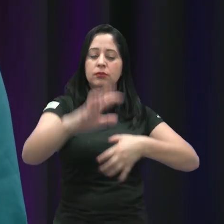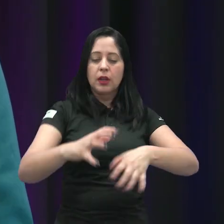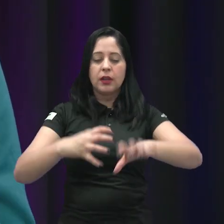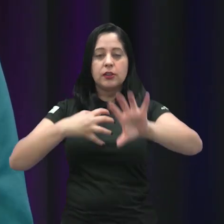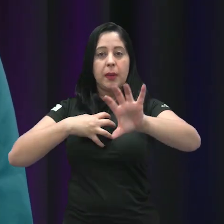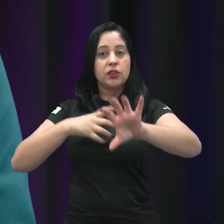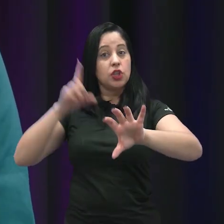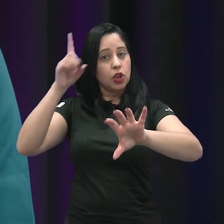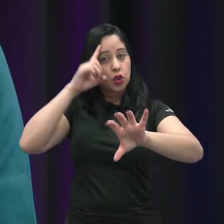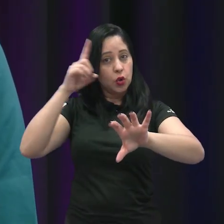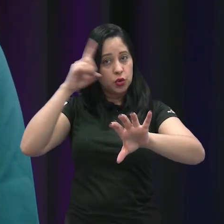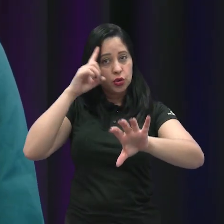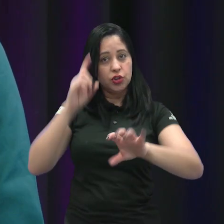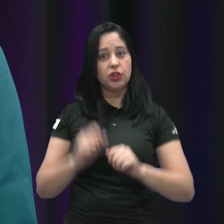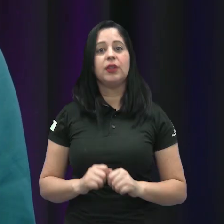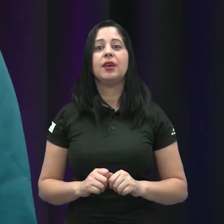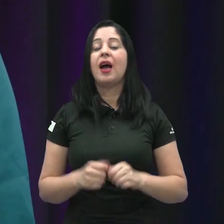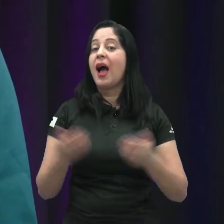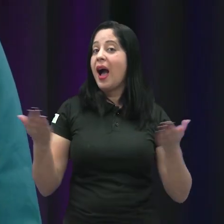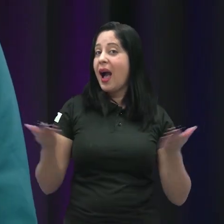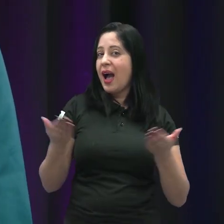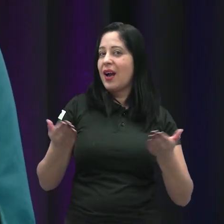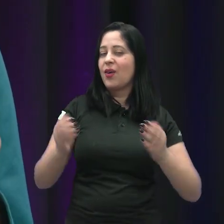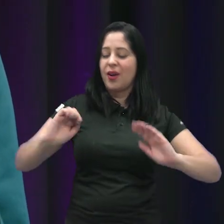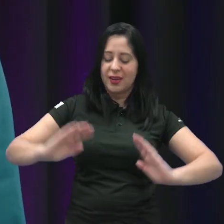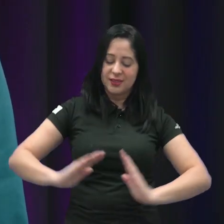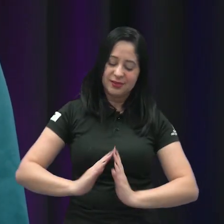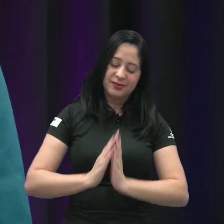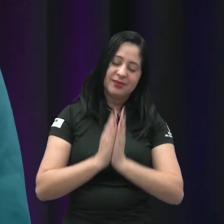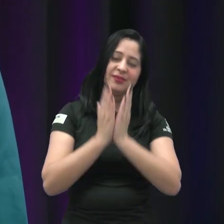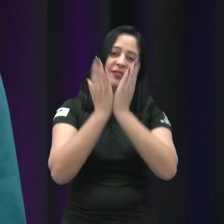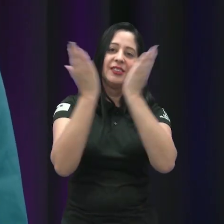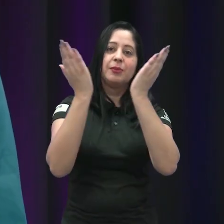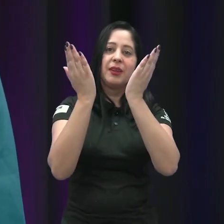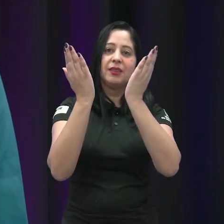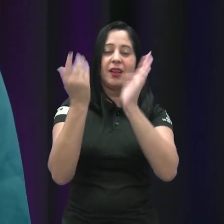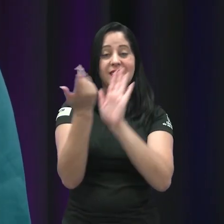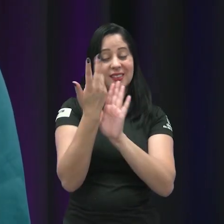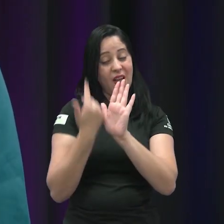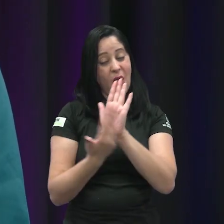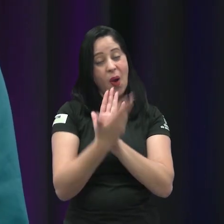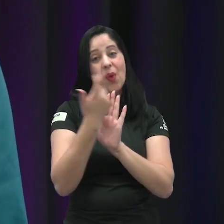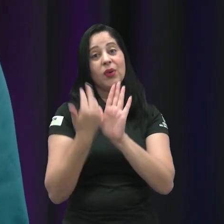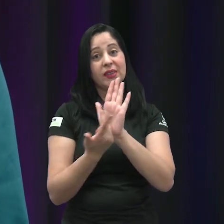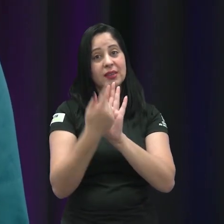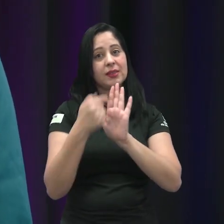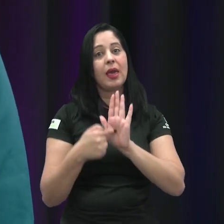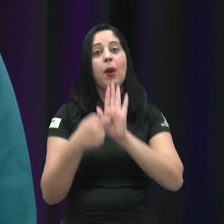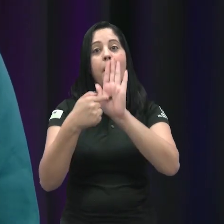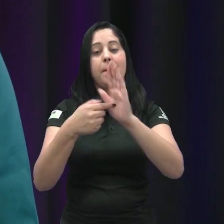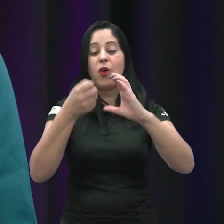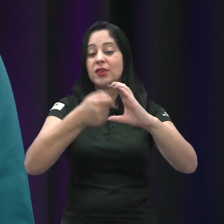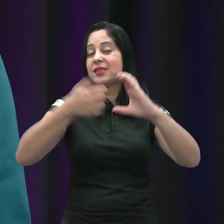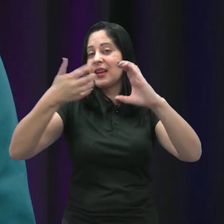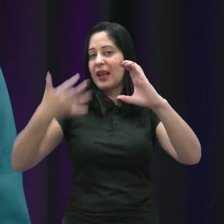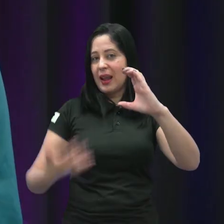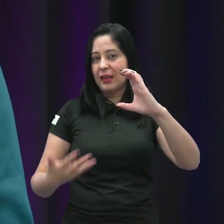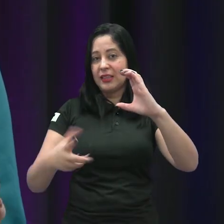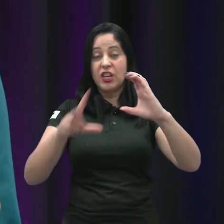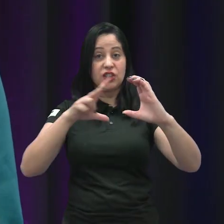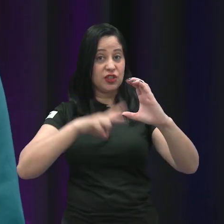empatia no dia a dia. E encerramos com a inspiração da arte da caricatura, que expressa